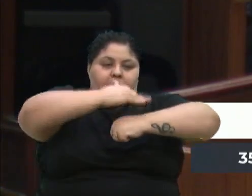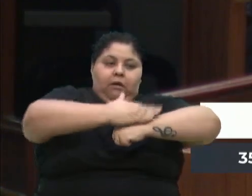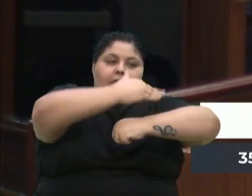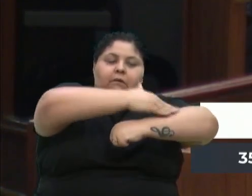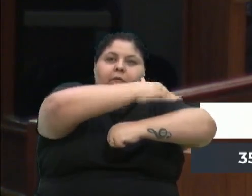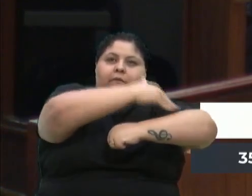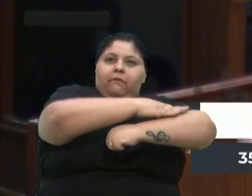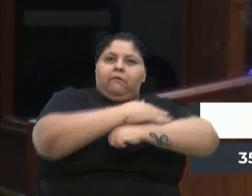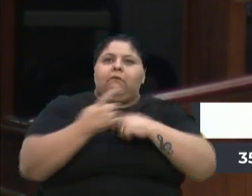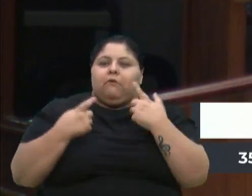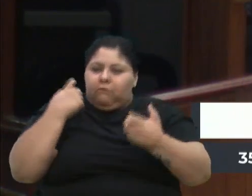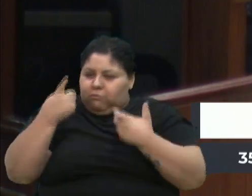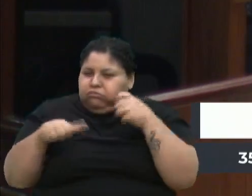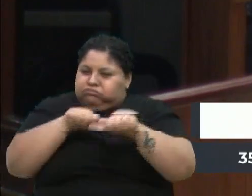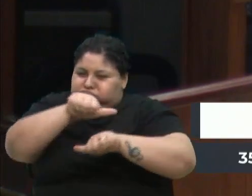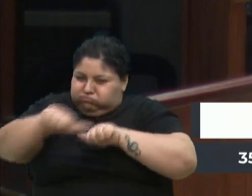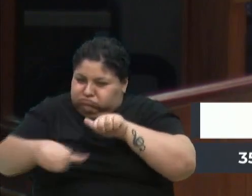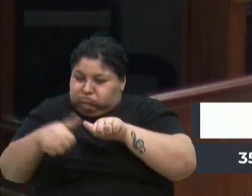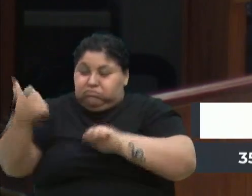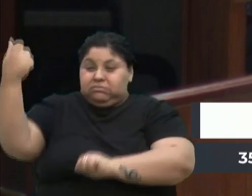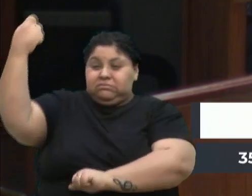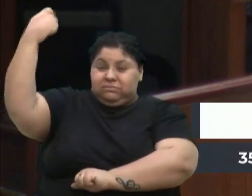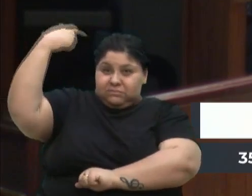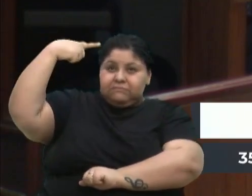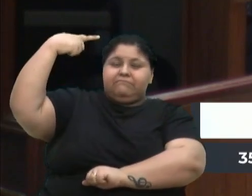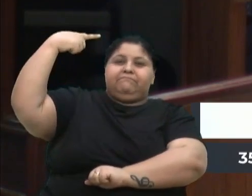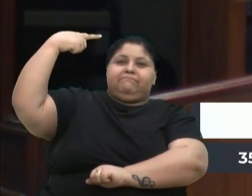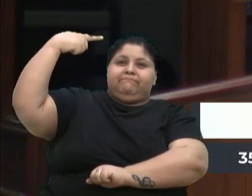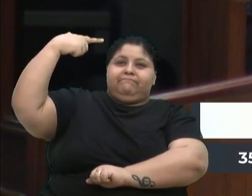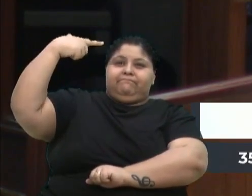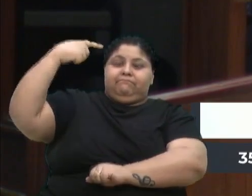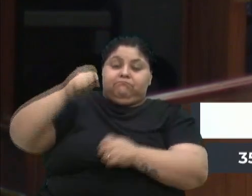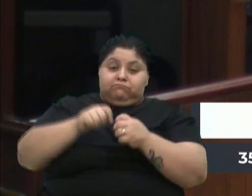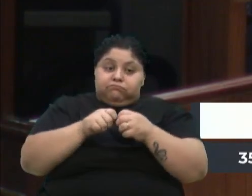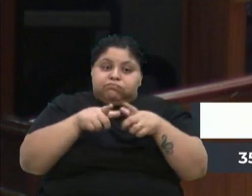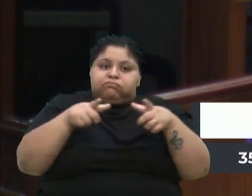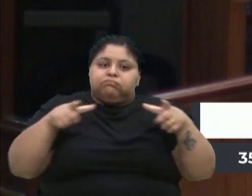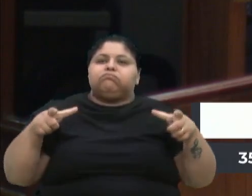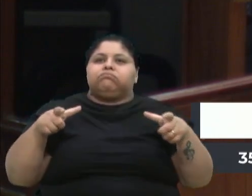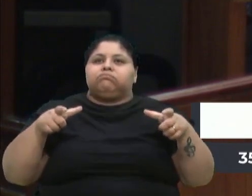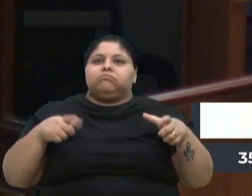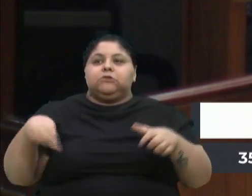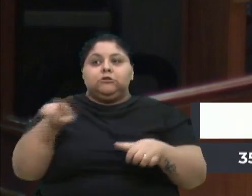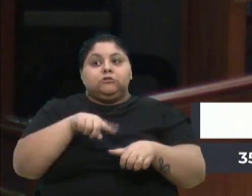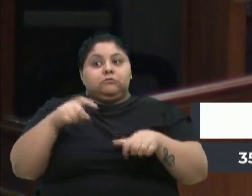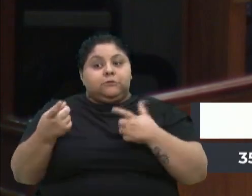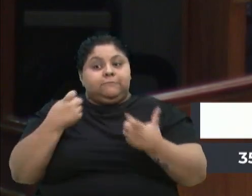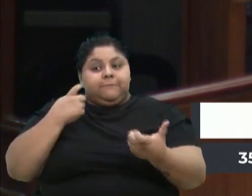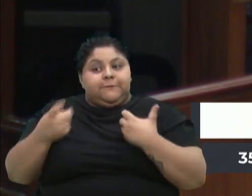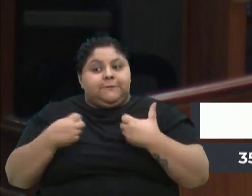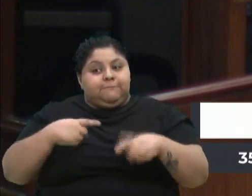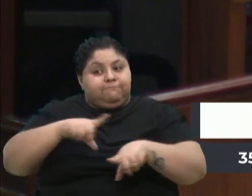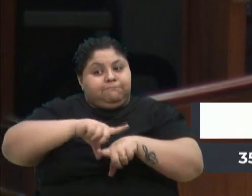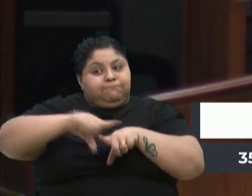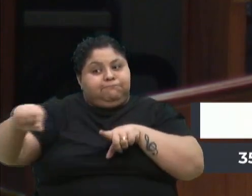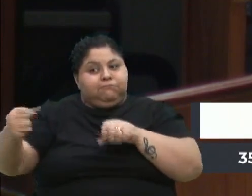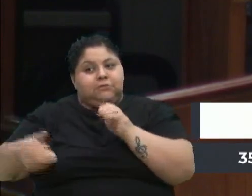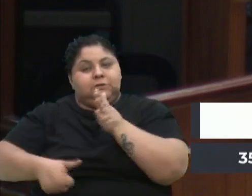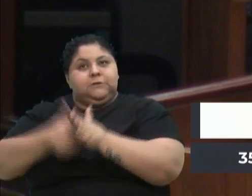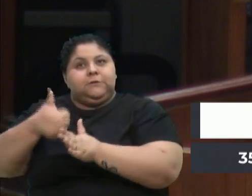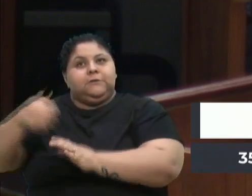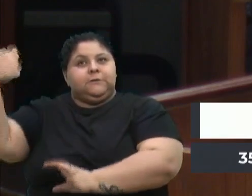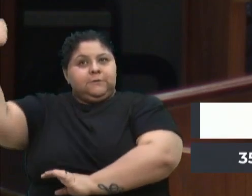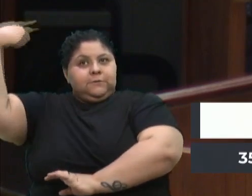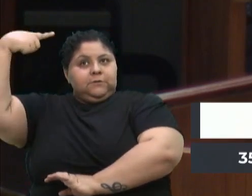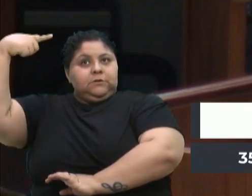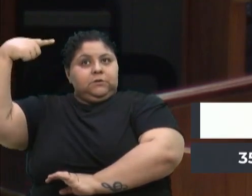Então, a preocupação da troca de lâmpadas é muito grande. Nós precisamos achar uma saída. Se as lâmpadas que